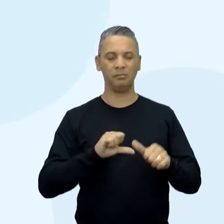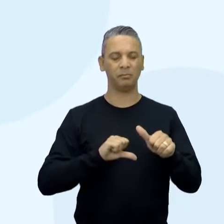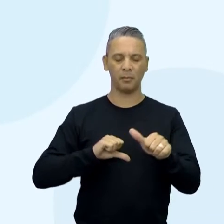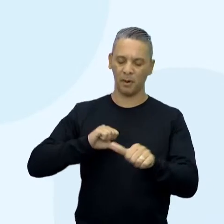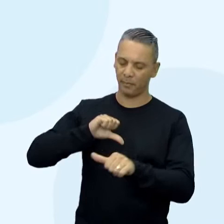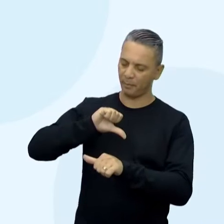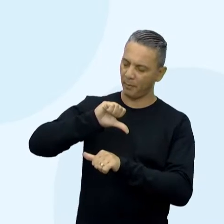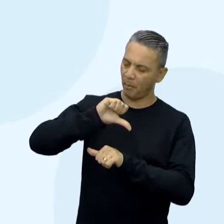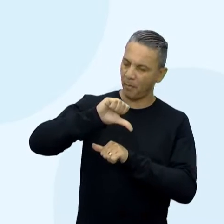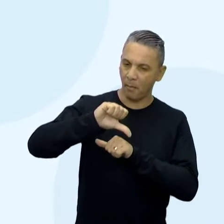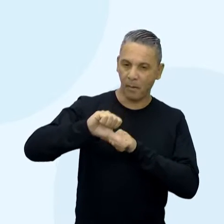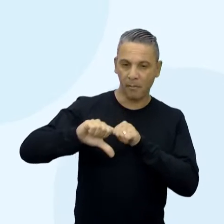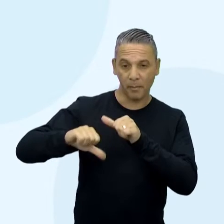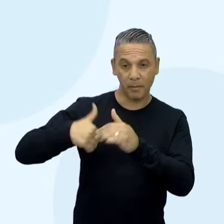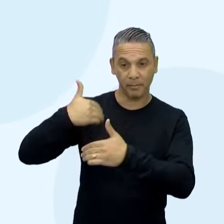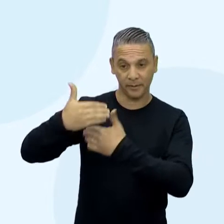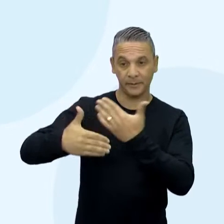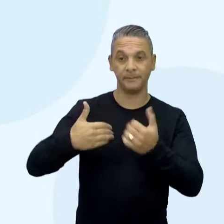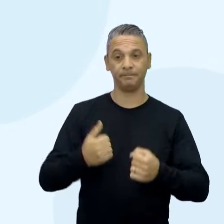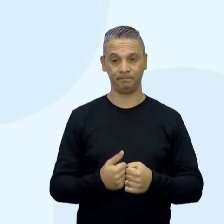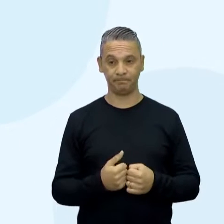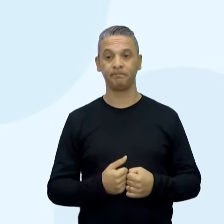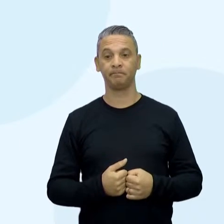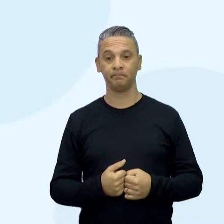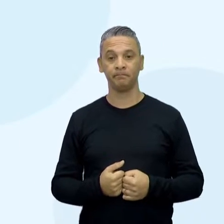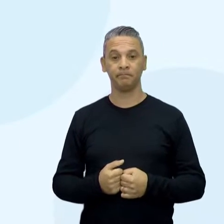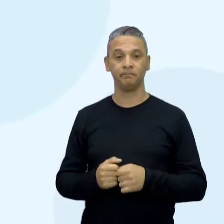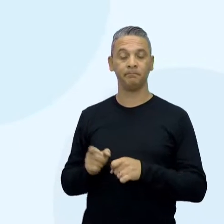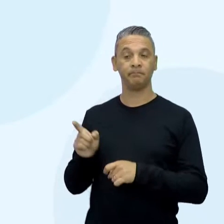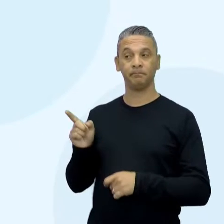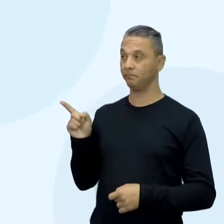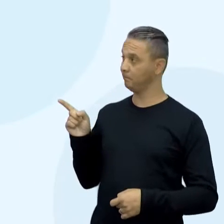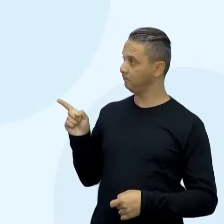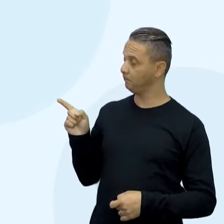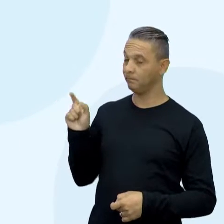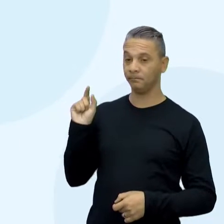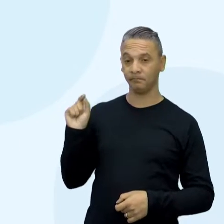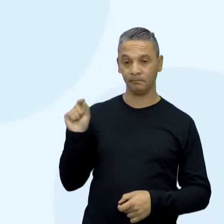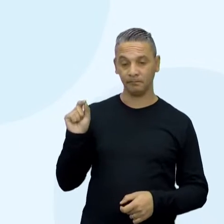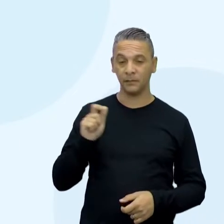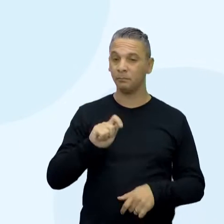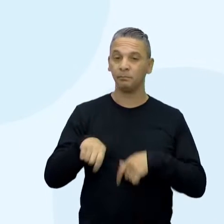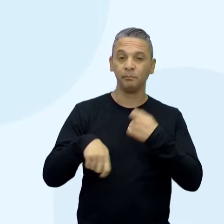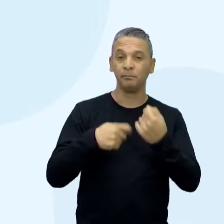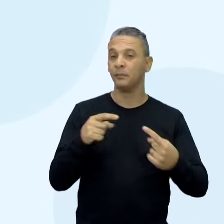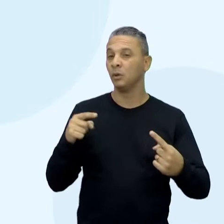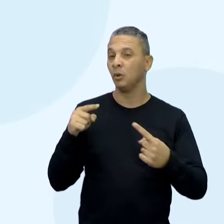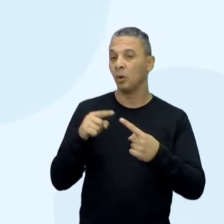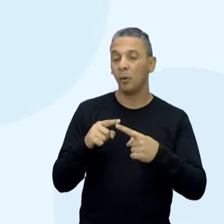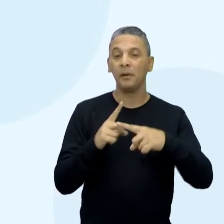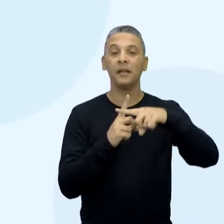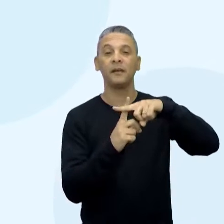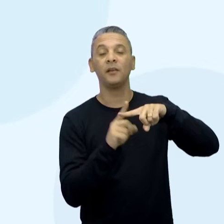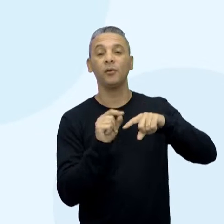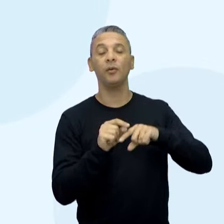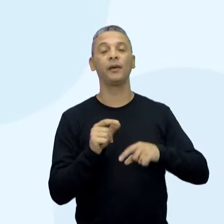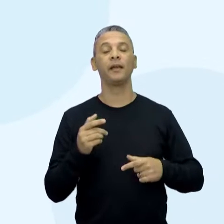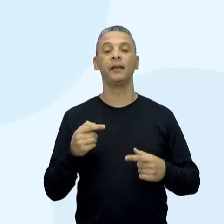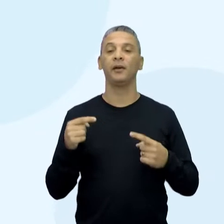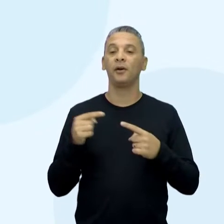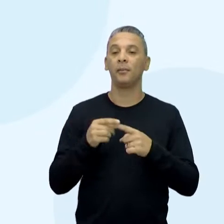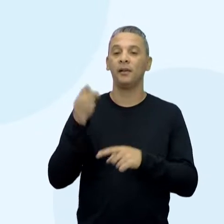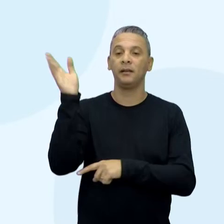modificações ao longo do tempo. Aí eu mostrei para vocês na aula anterior que existem símbolos